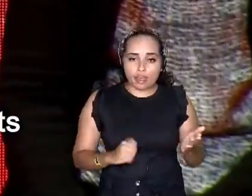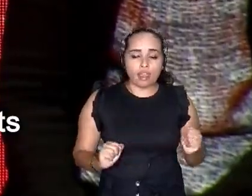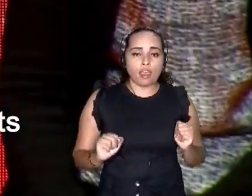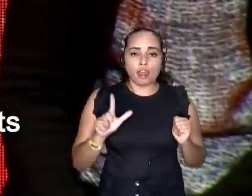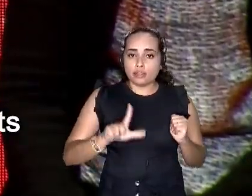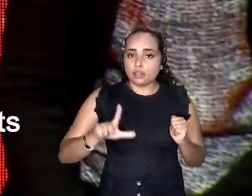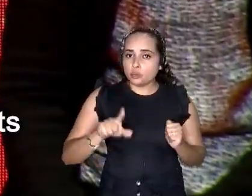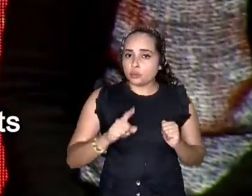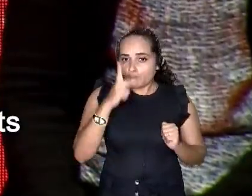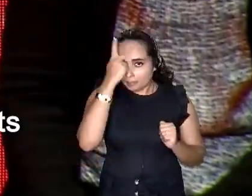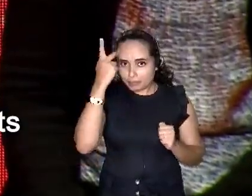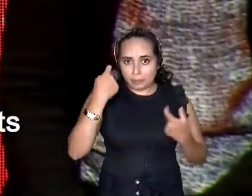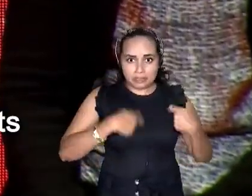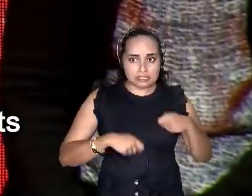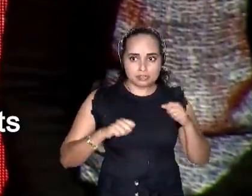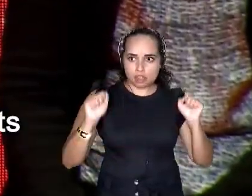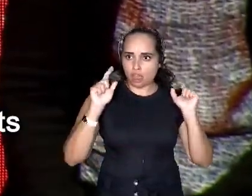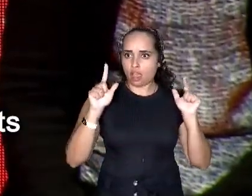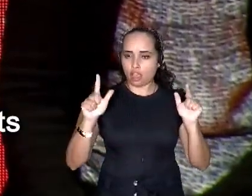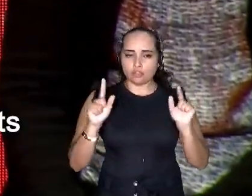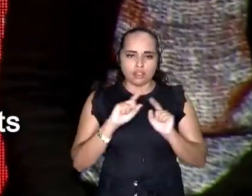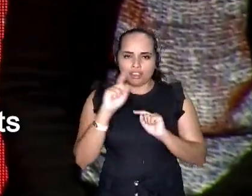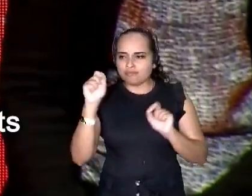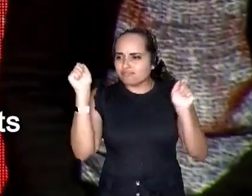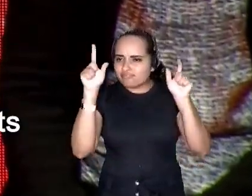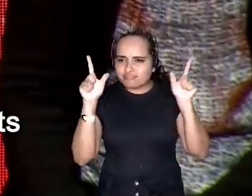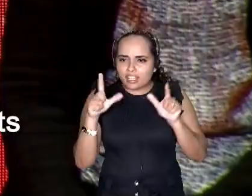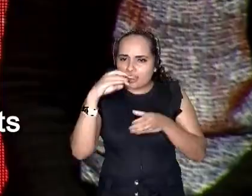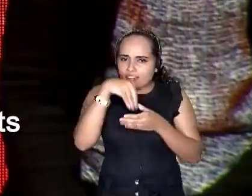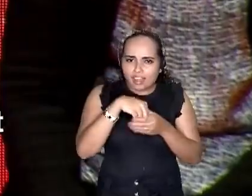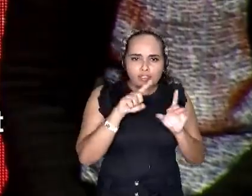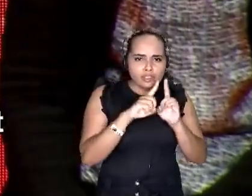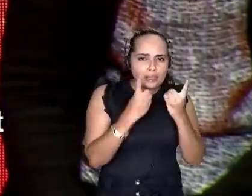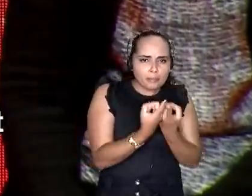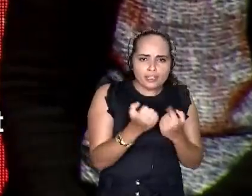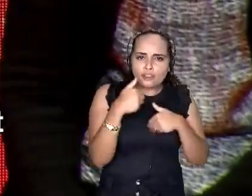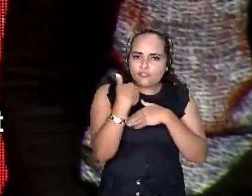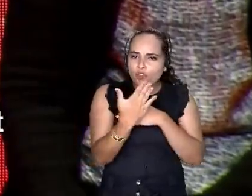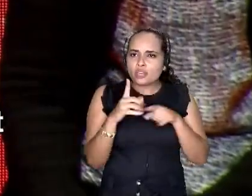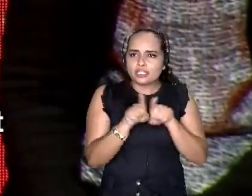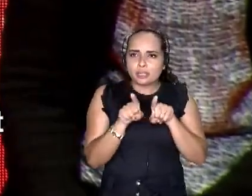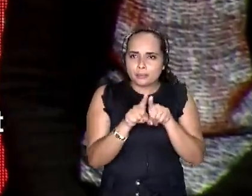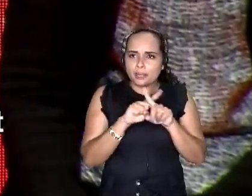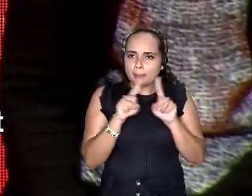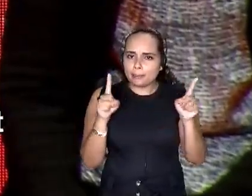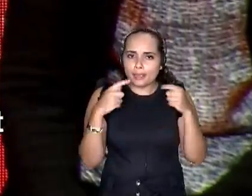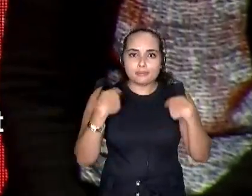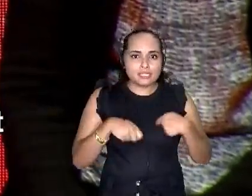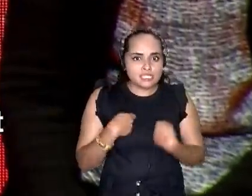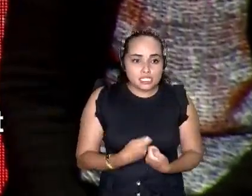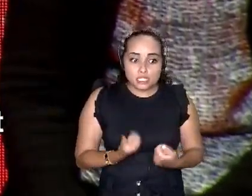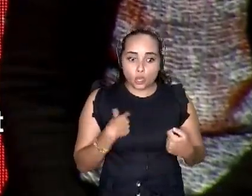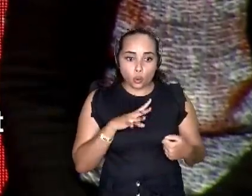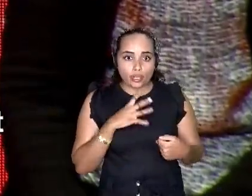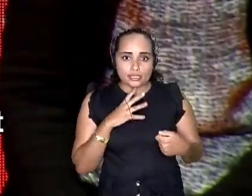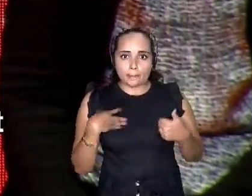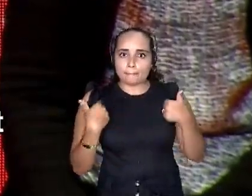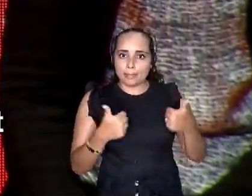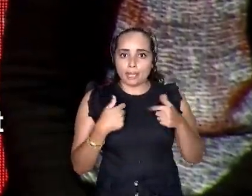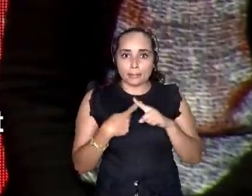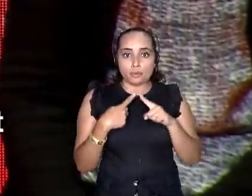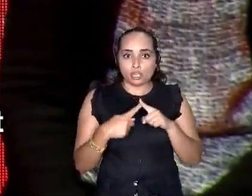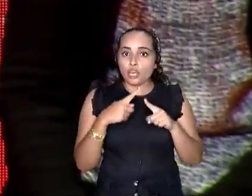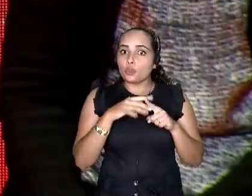literatura. Ninguém precisa virar expert, os experts existem dentro dos departamentos e fora, mas familiarize-se. Esse assunto não pode